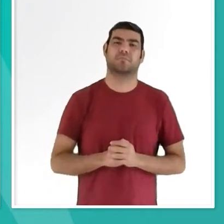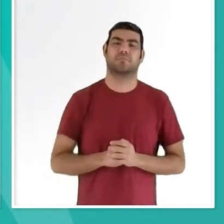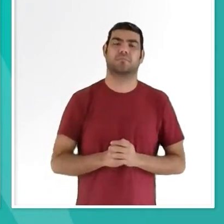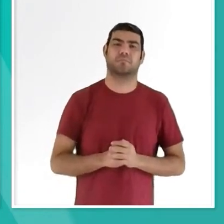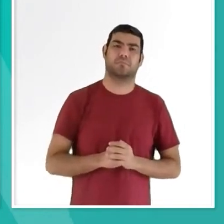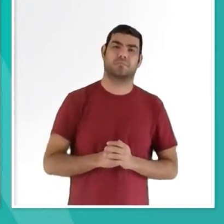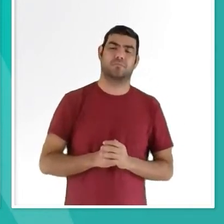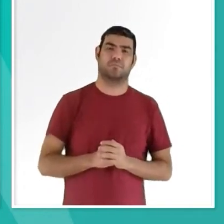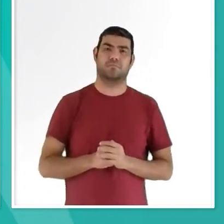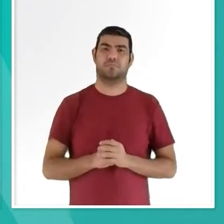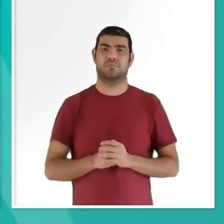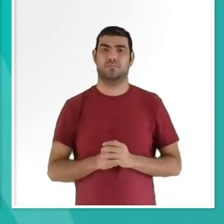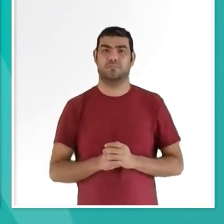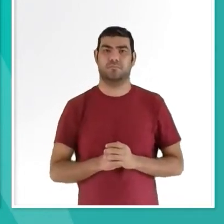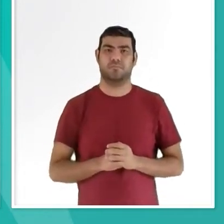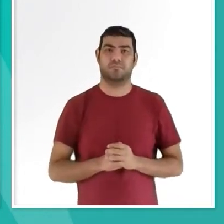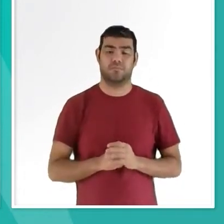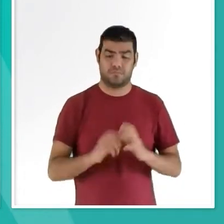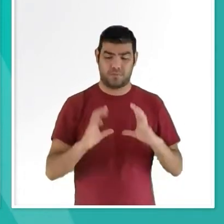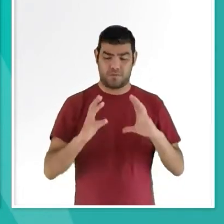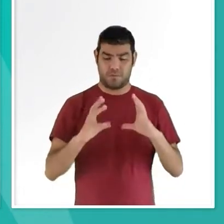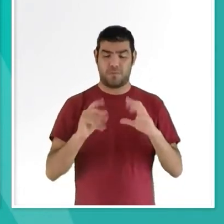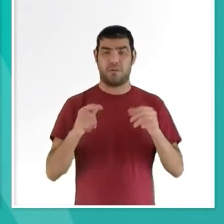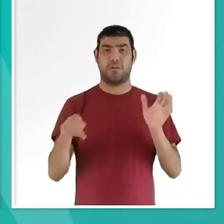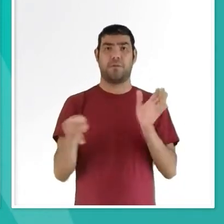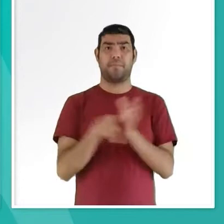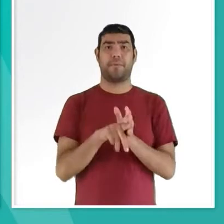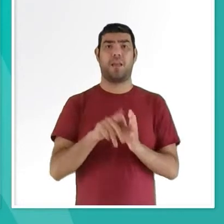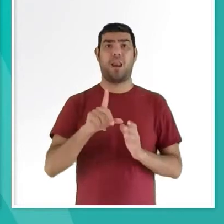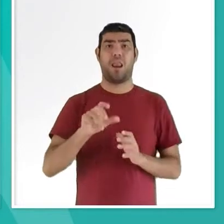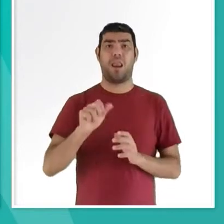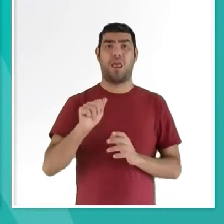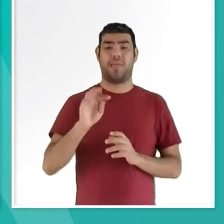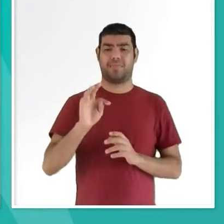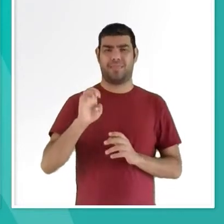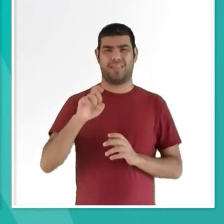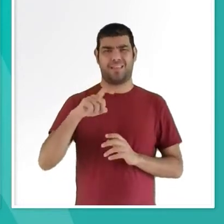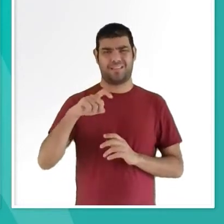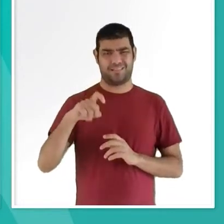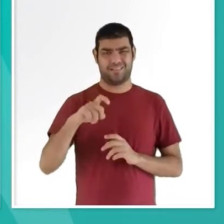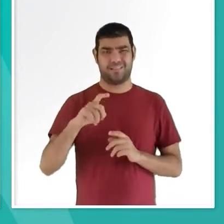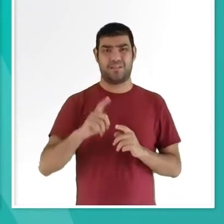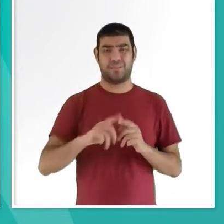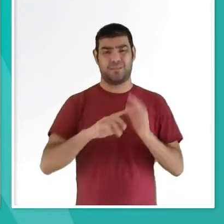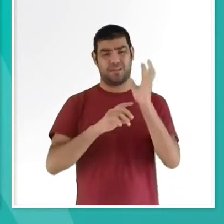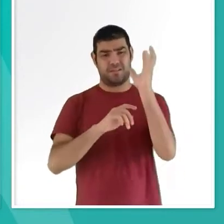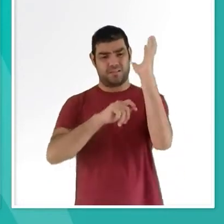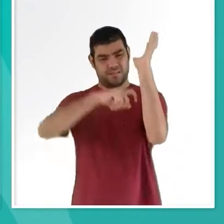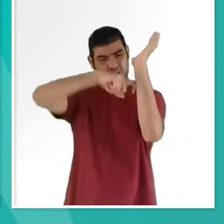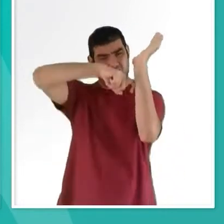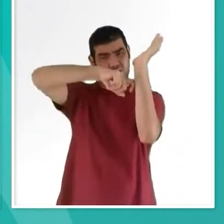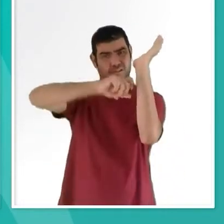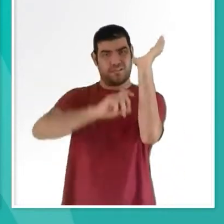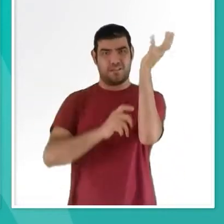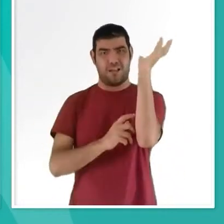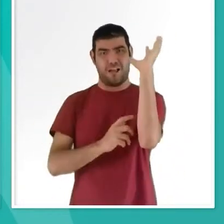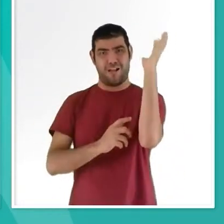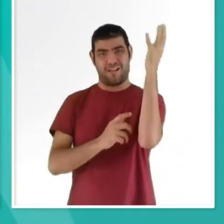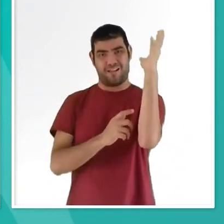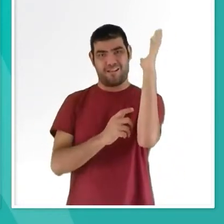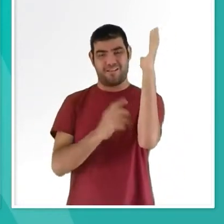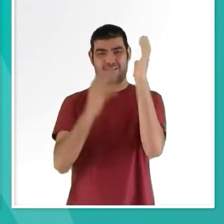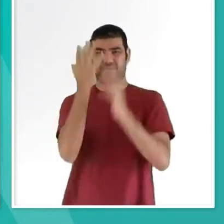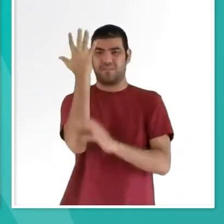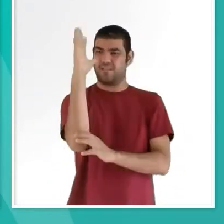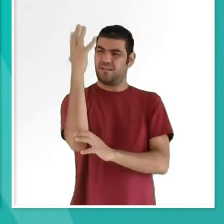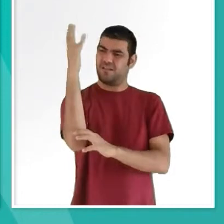bola feita de látex. Por quê? Porque a seringueira é da onde é extraída